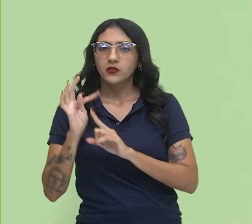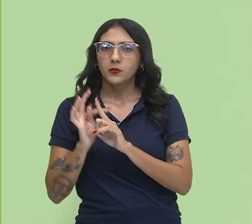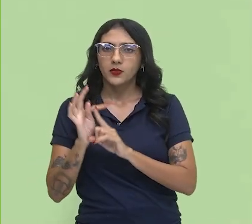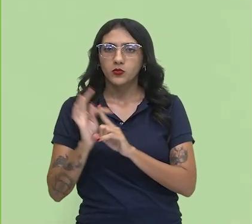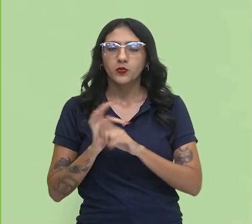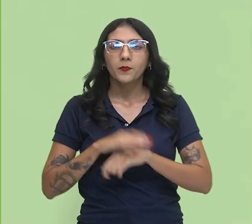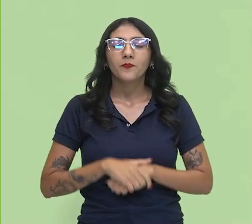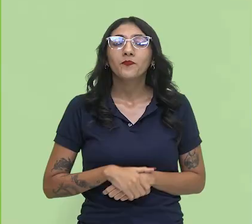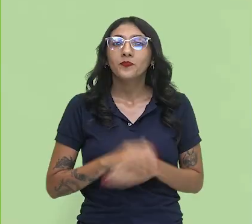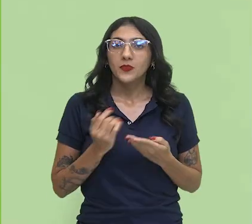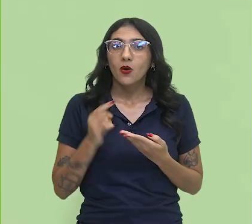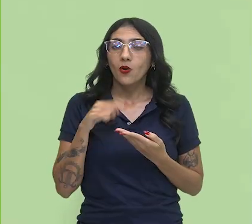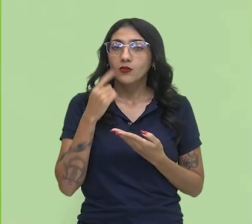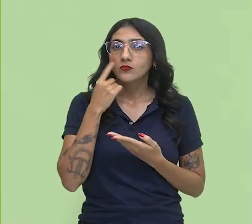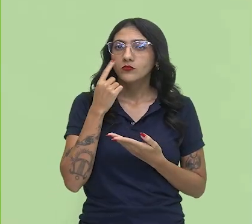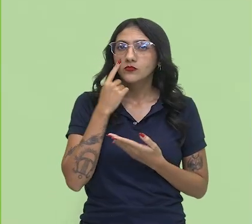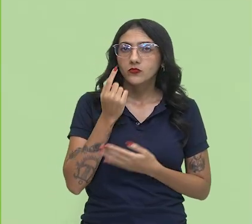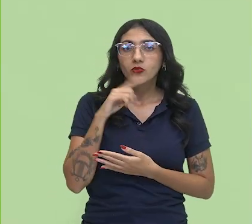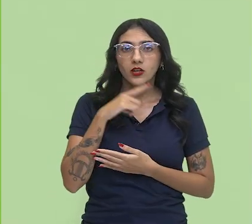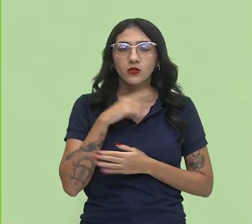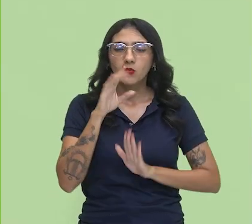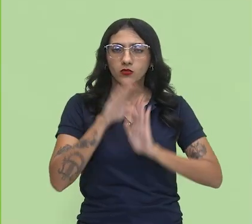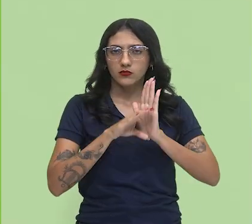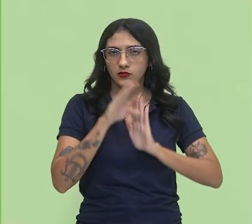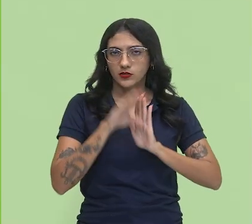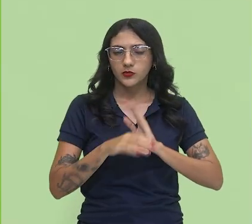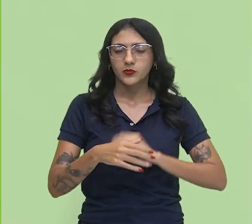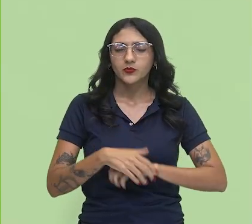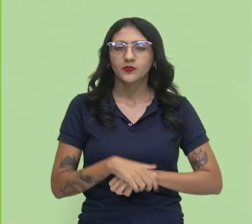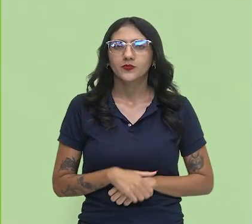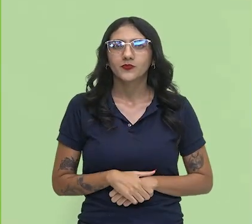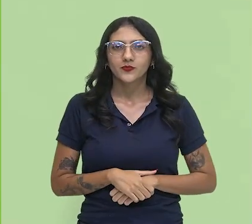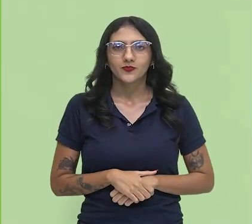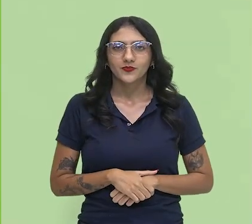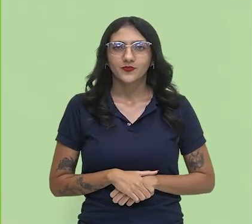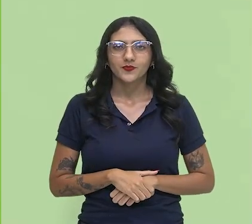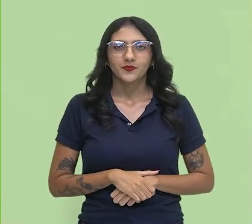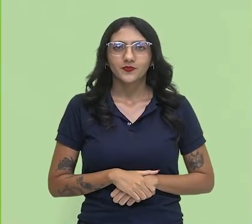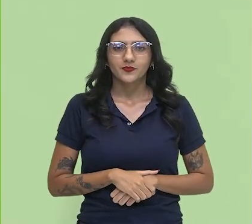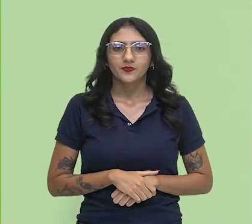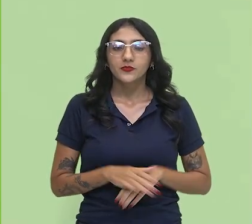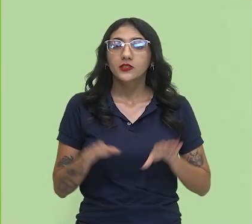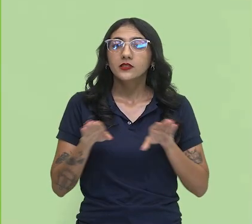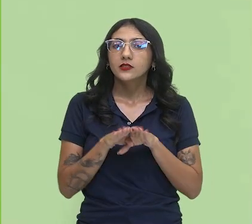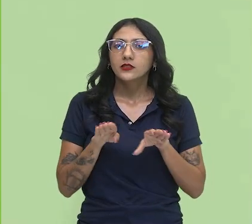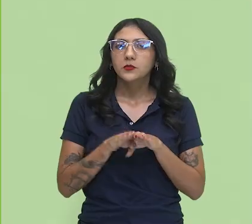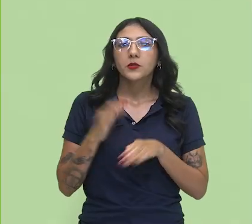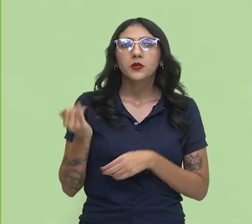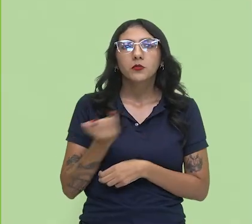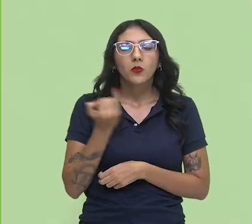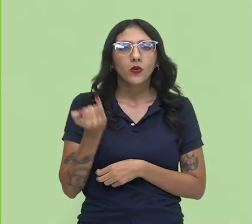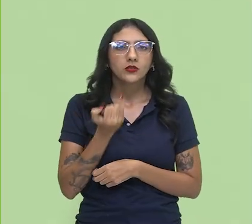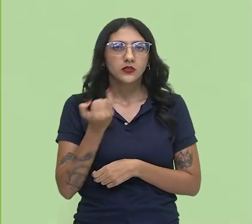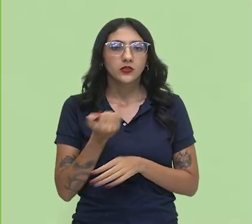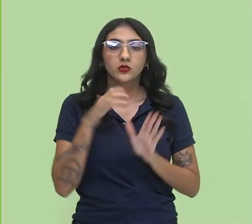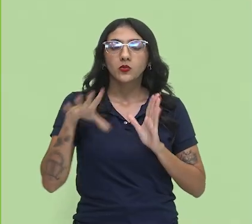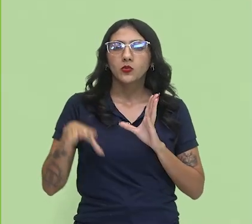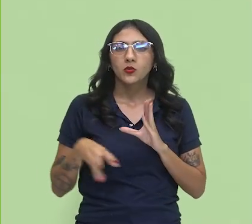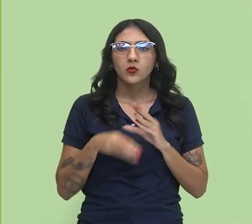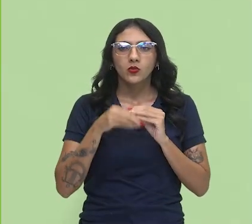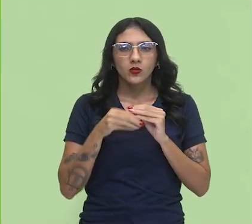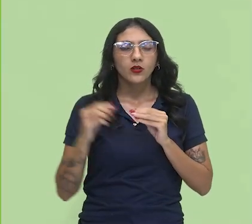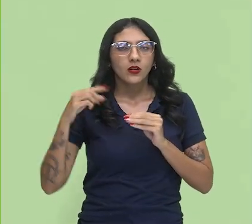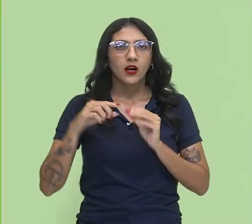aí, então, é o nosso conceito de calor. Agora, muito importante também, e envolvido com